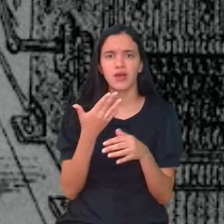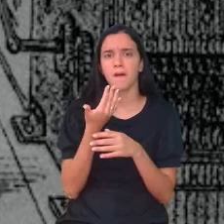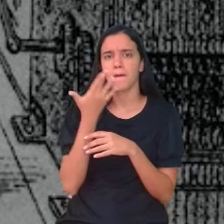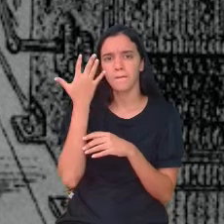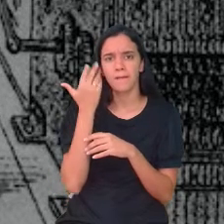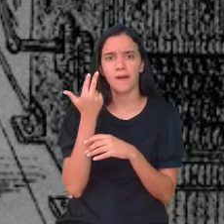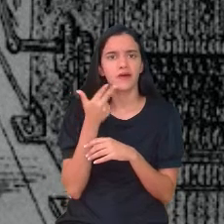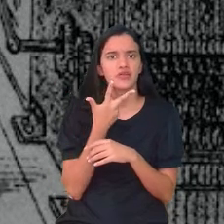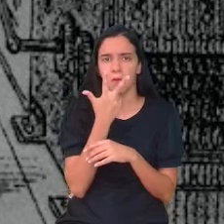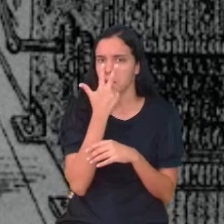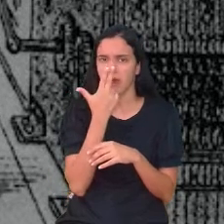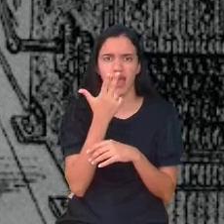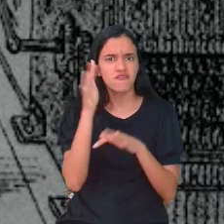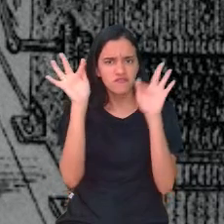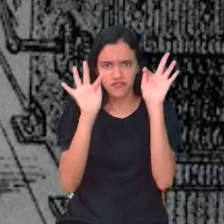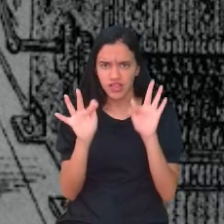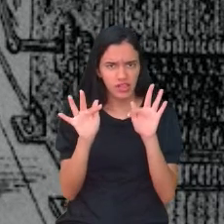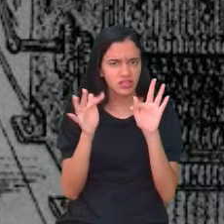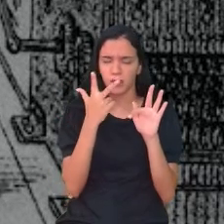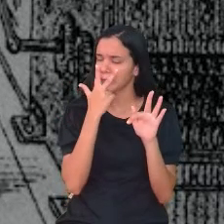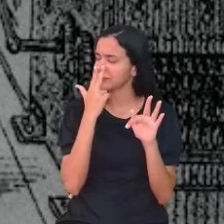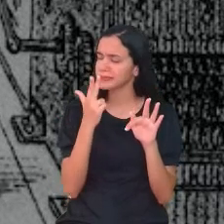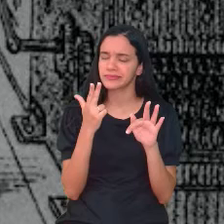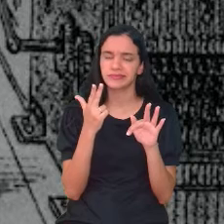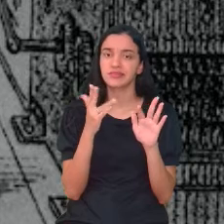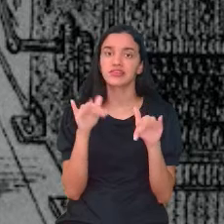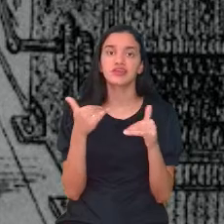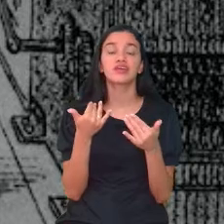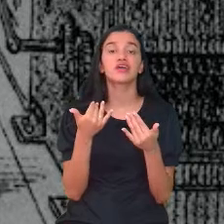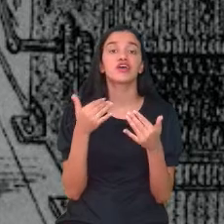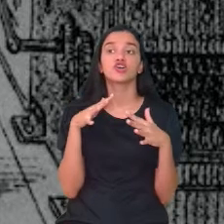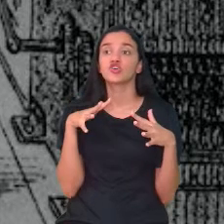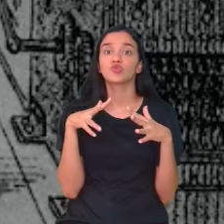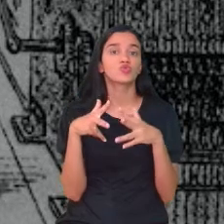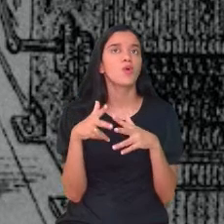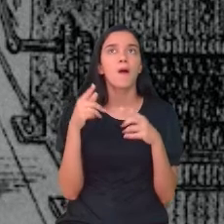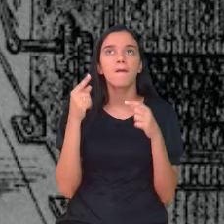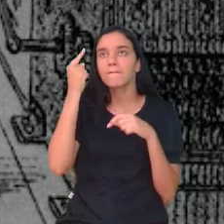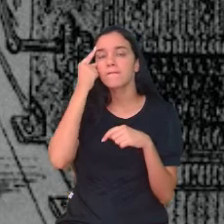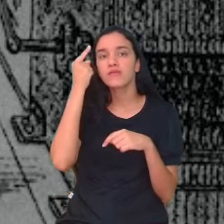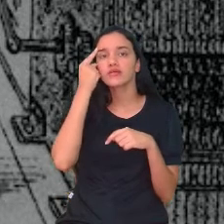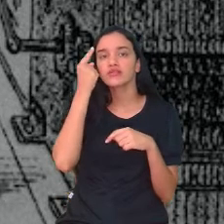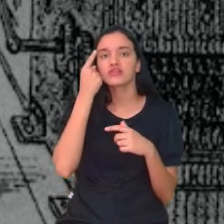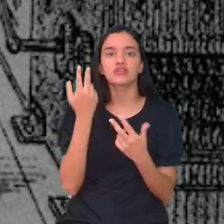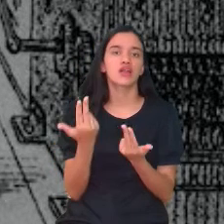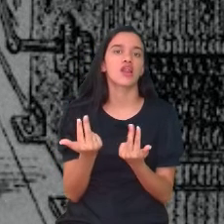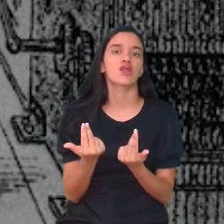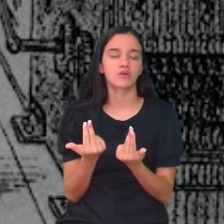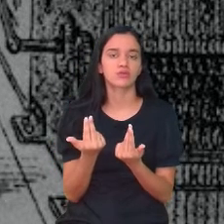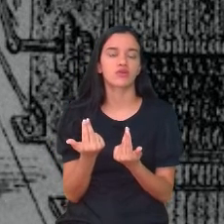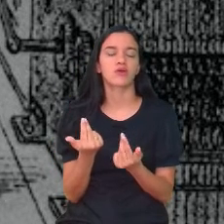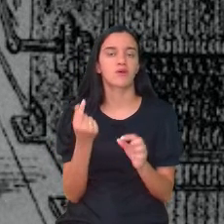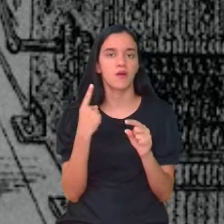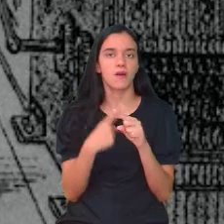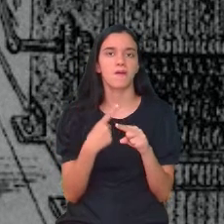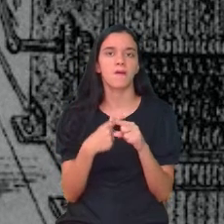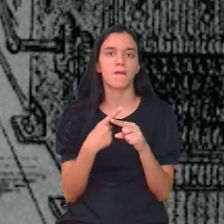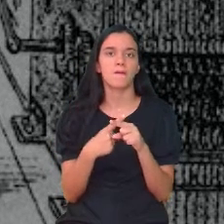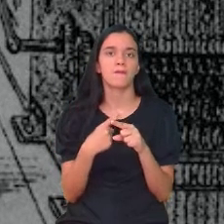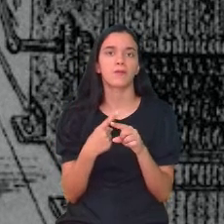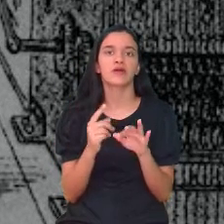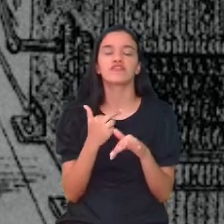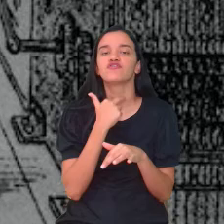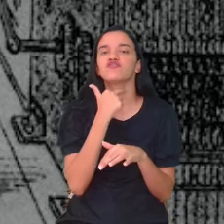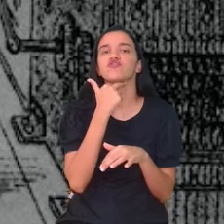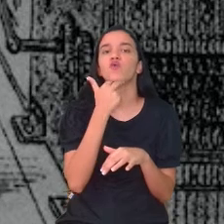muito felizes não, né? Exatamente, aí a massificação, todo mundo pensando do mesmo jeito. Do mesmo jeito, não tendo espaço para